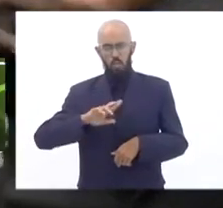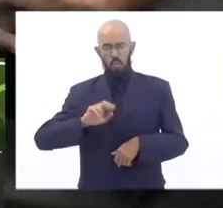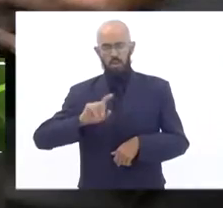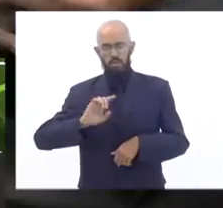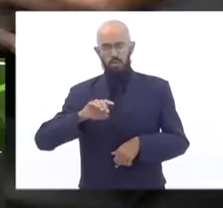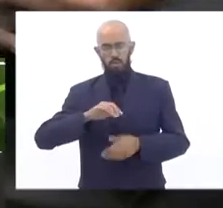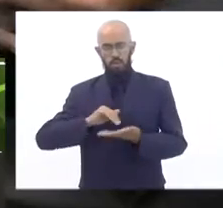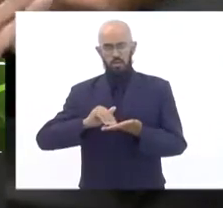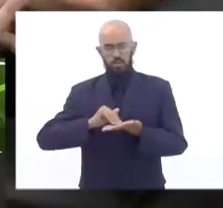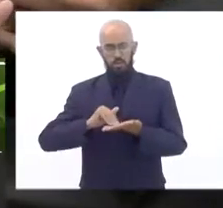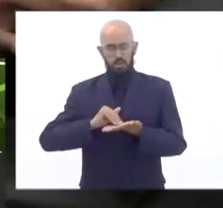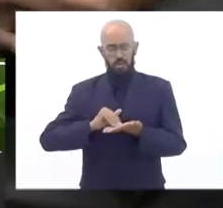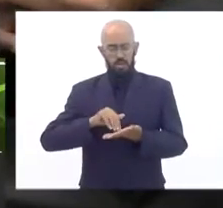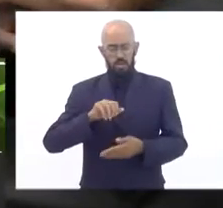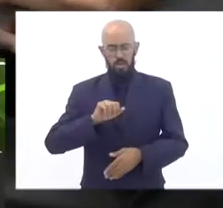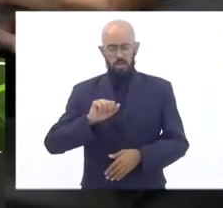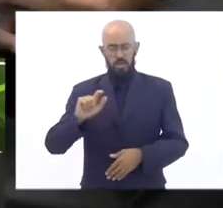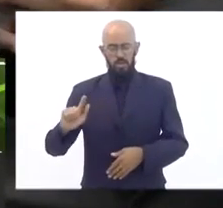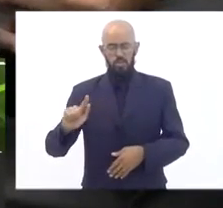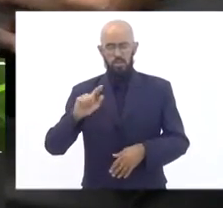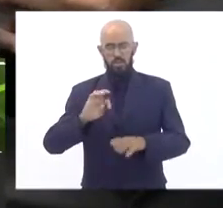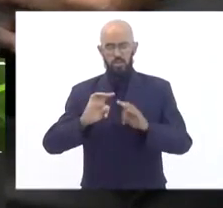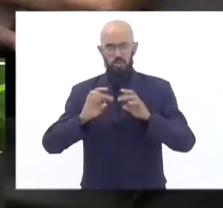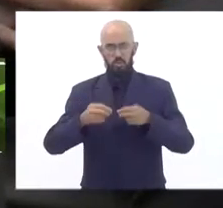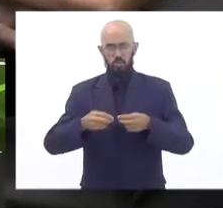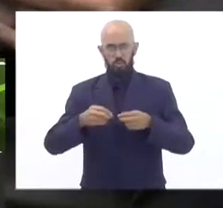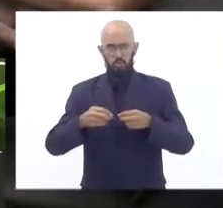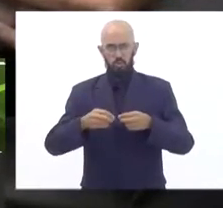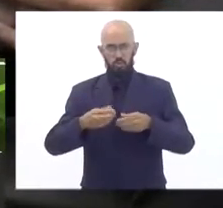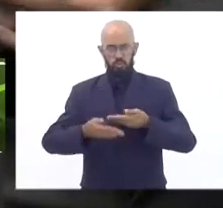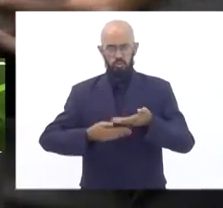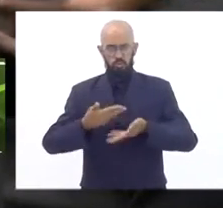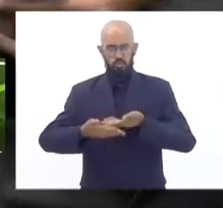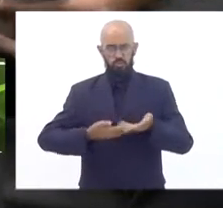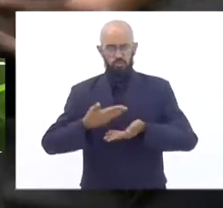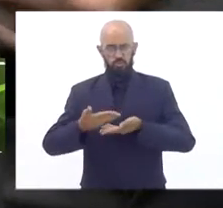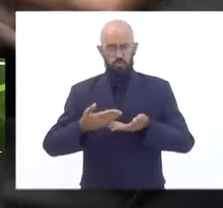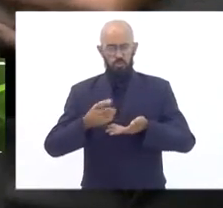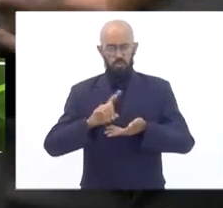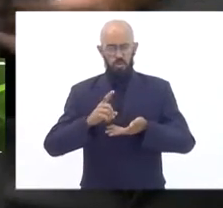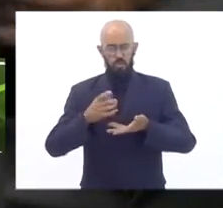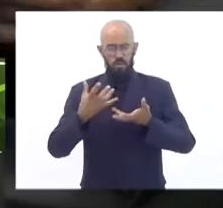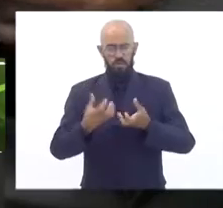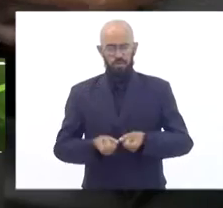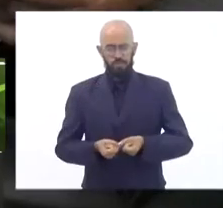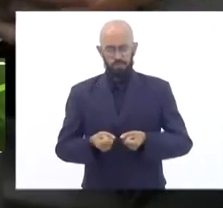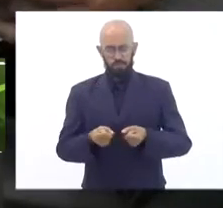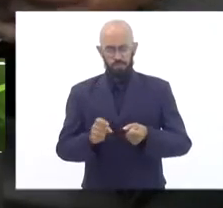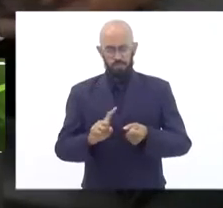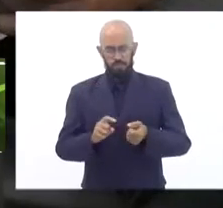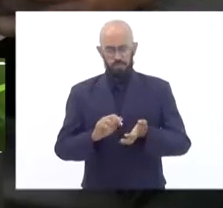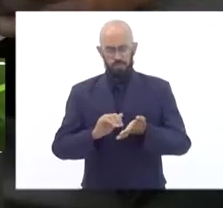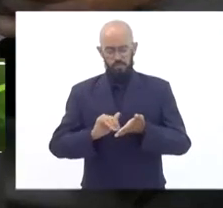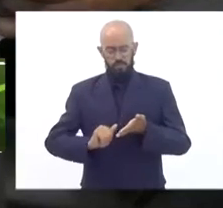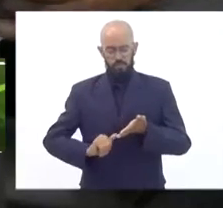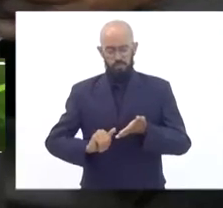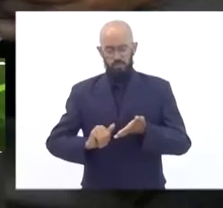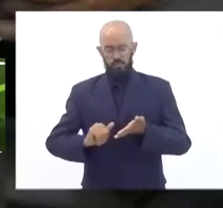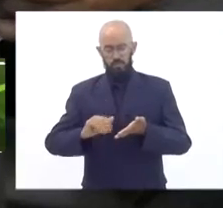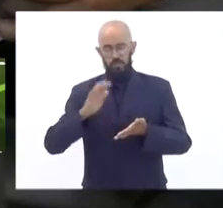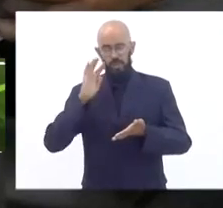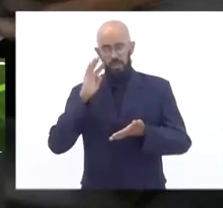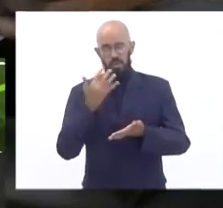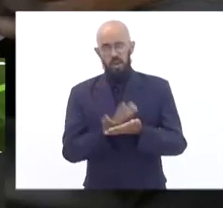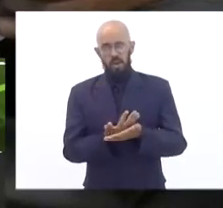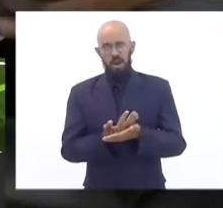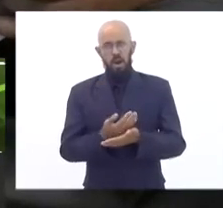a agência e todos que estão envolvidos. Não aceito que não se tire... dessa decisão,